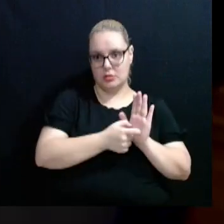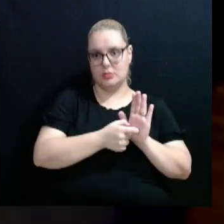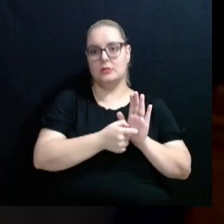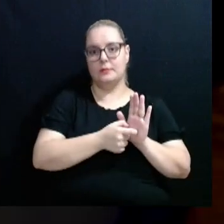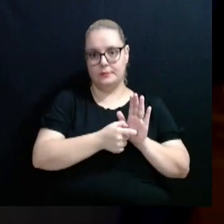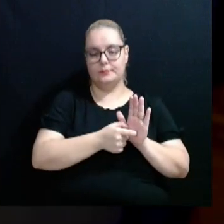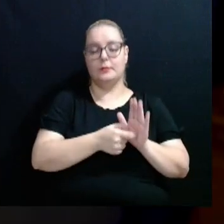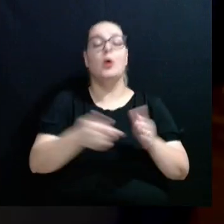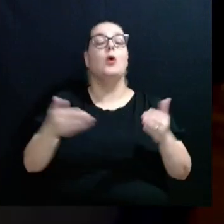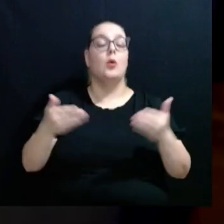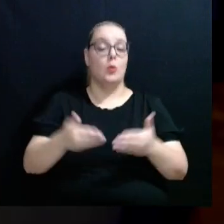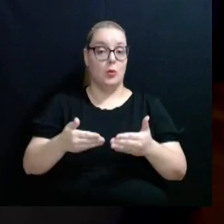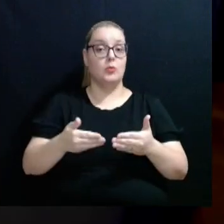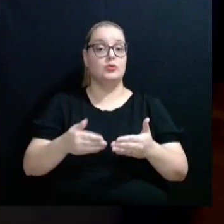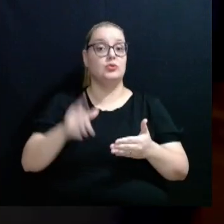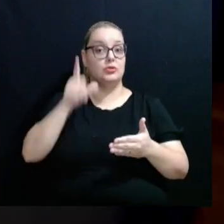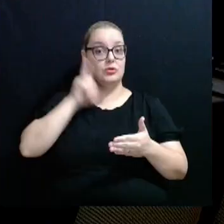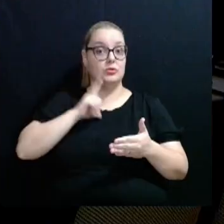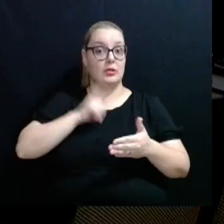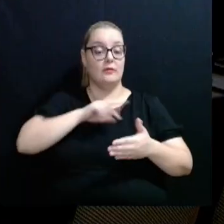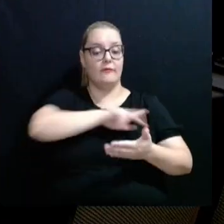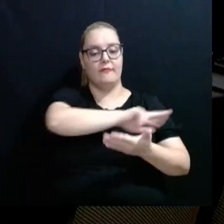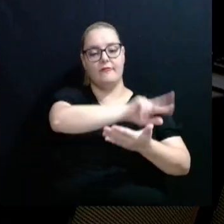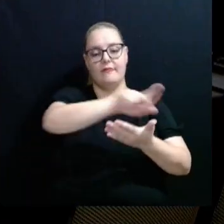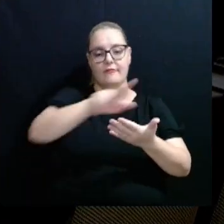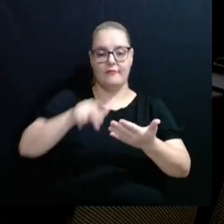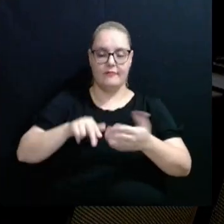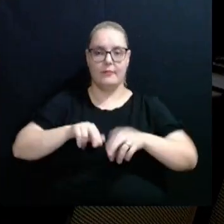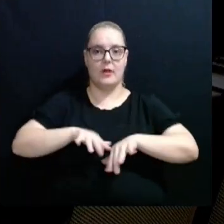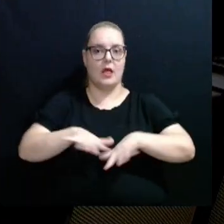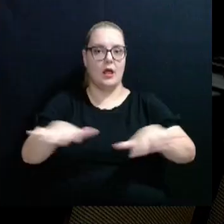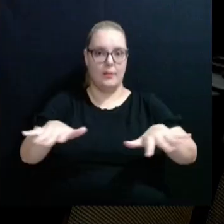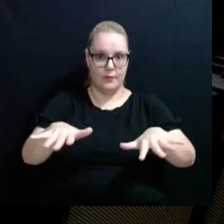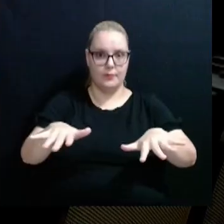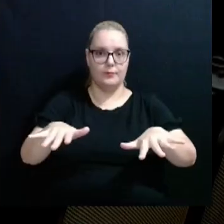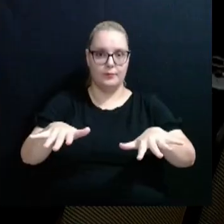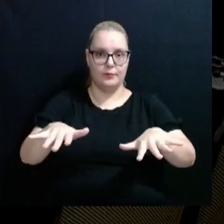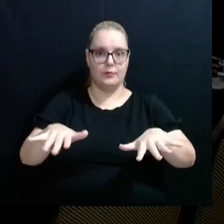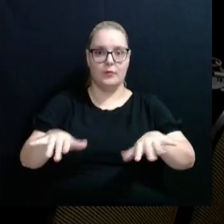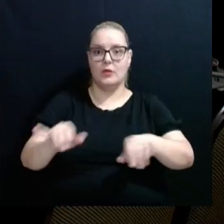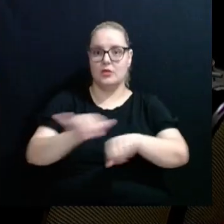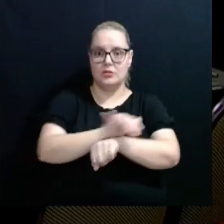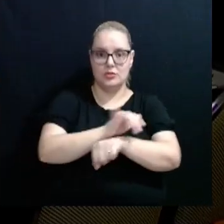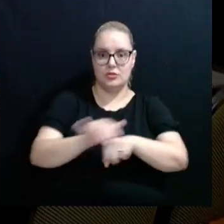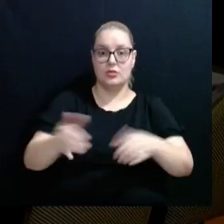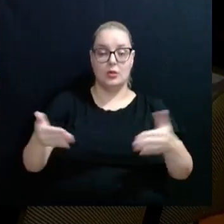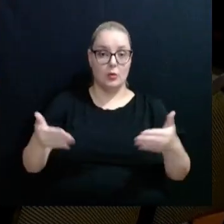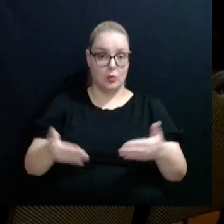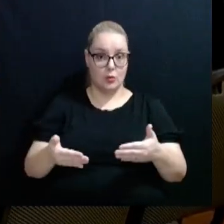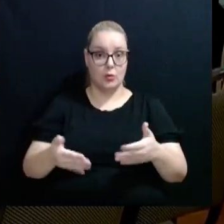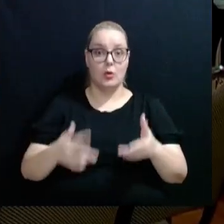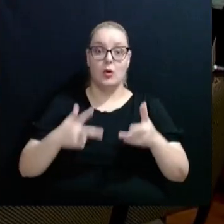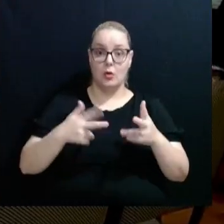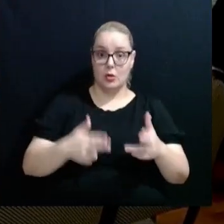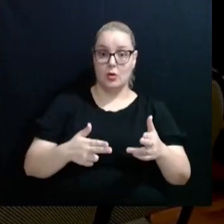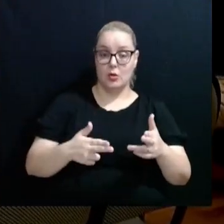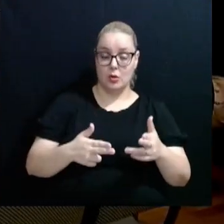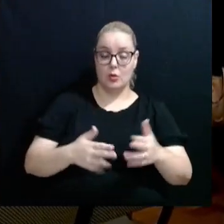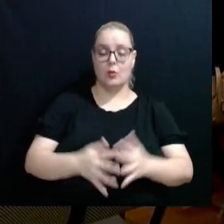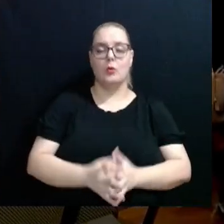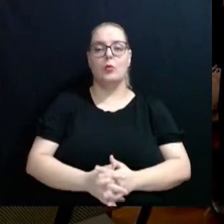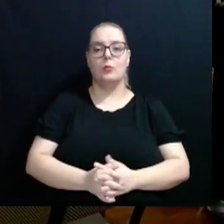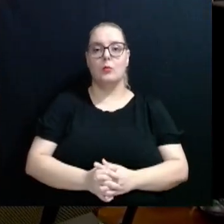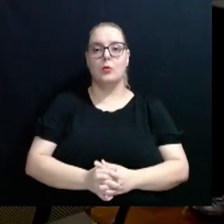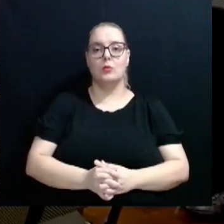muita variação, né, muita variedade de ferramentas hoje, e como há nas aplicações,